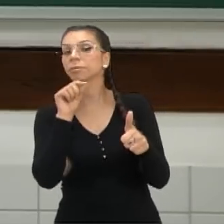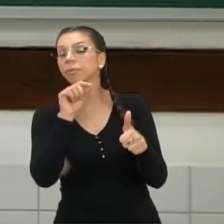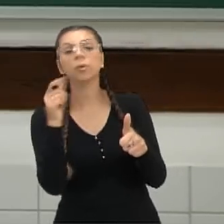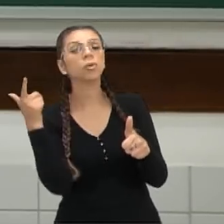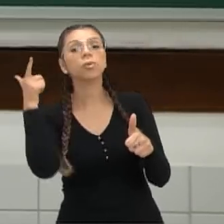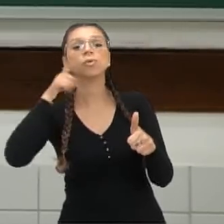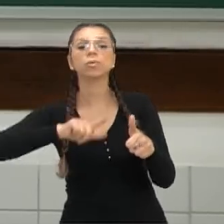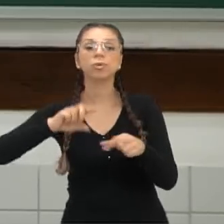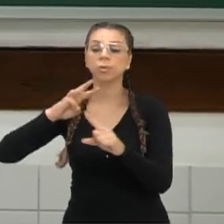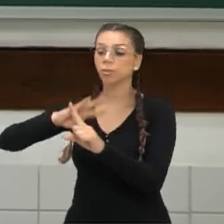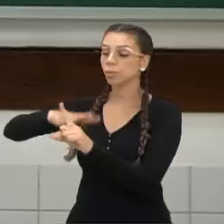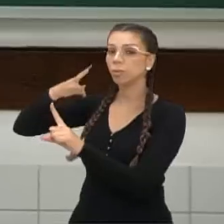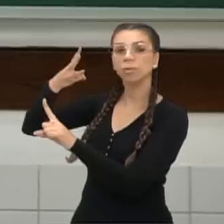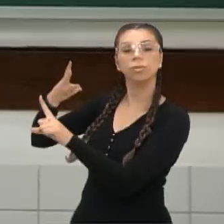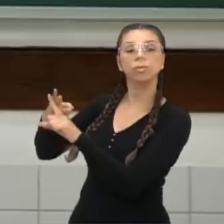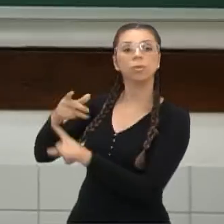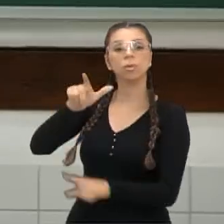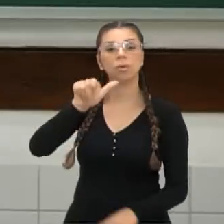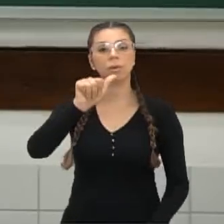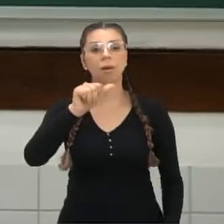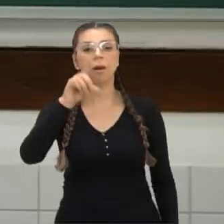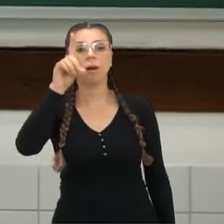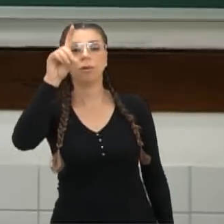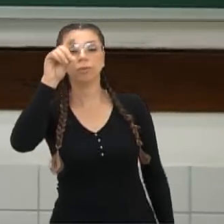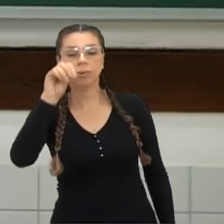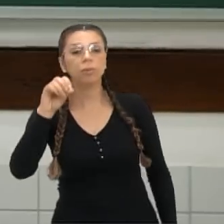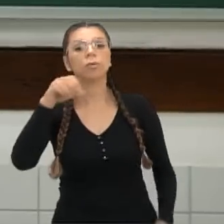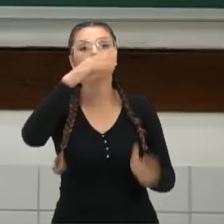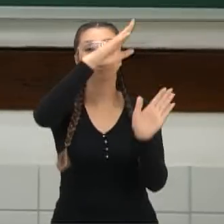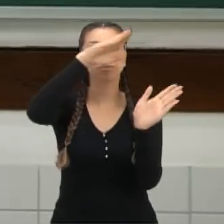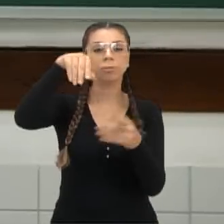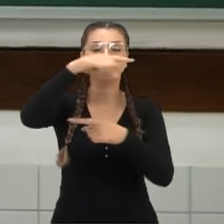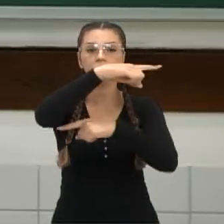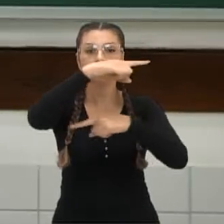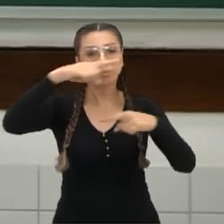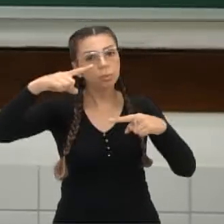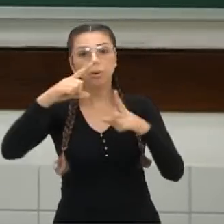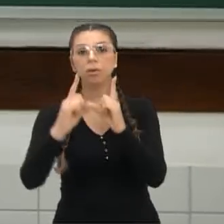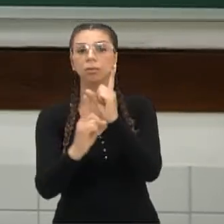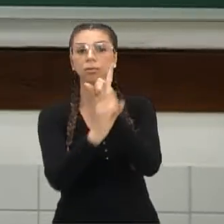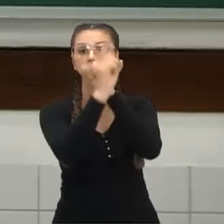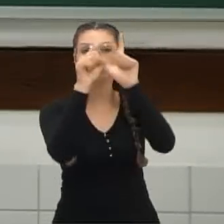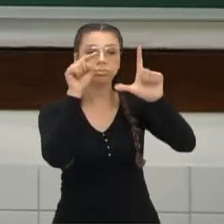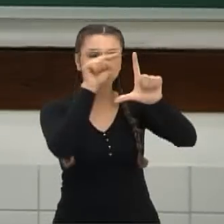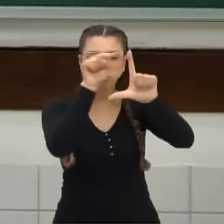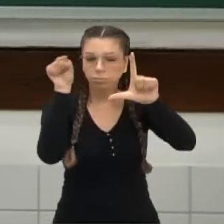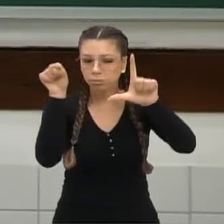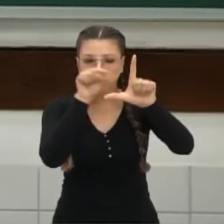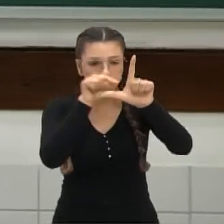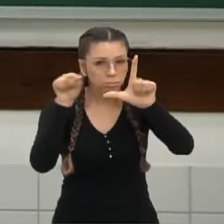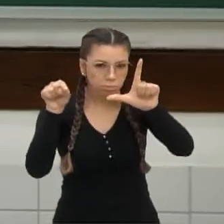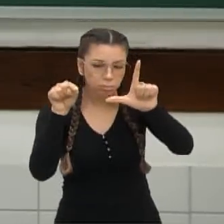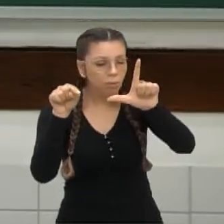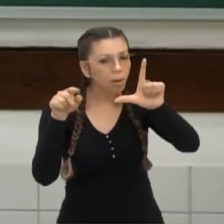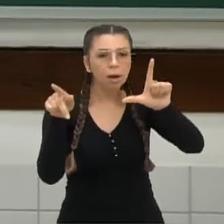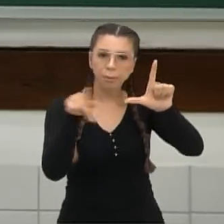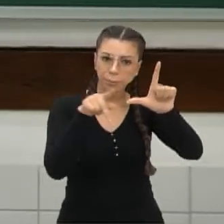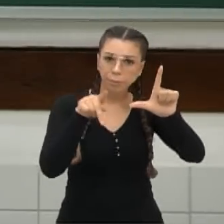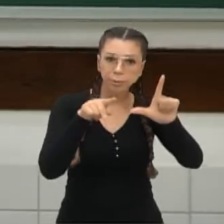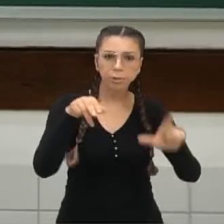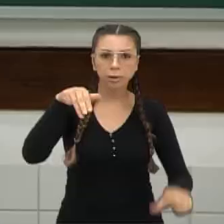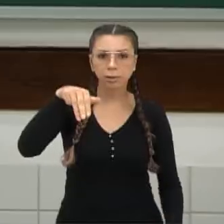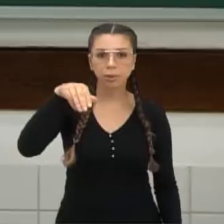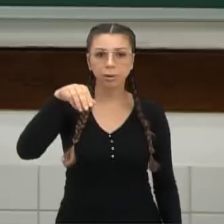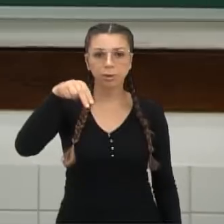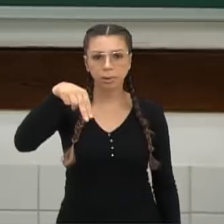conseguir triplicar os lados desse paralelogramo é encontrar as coordenadas, né? Lembra que a professora Neumar já trabalhou isso com